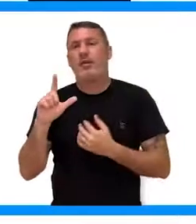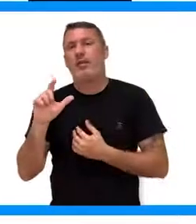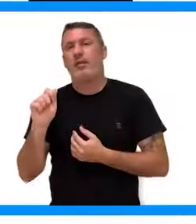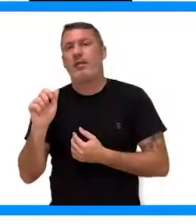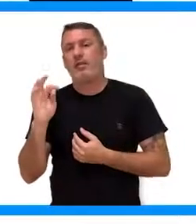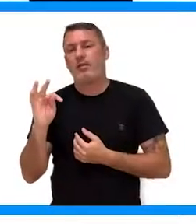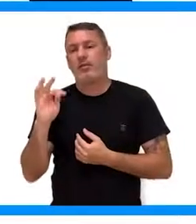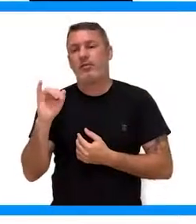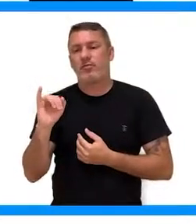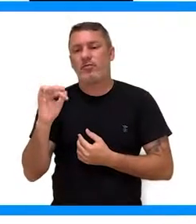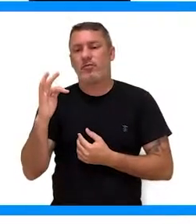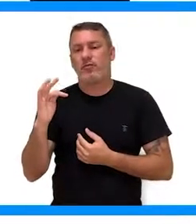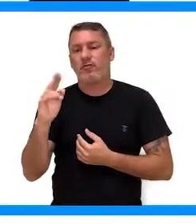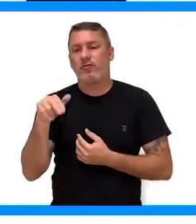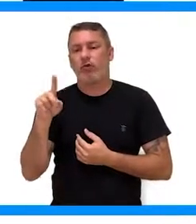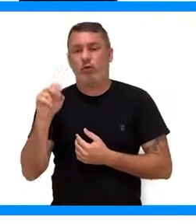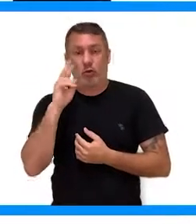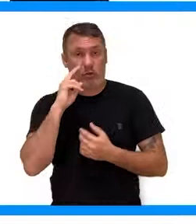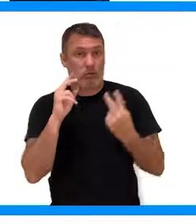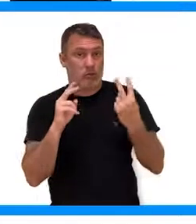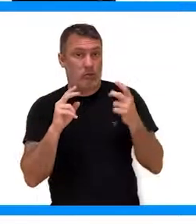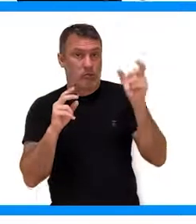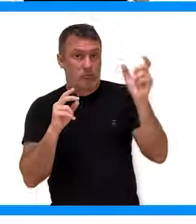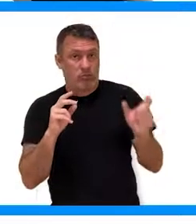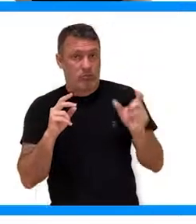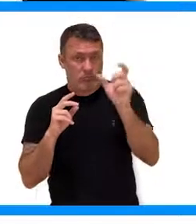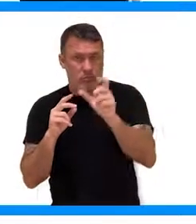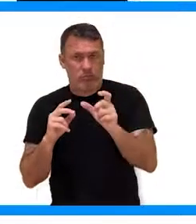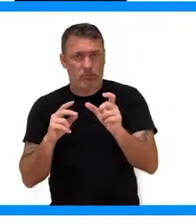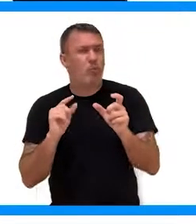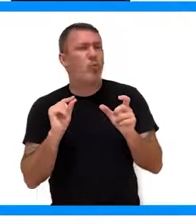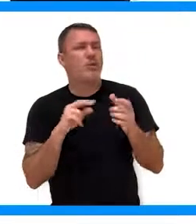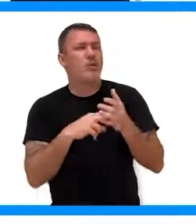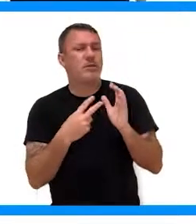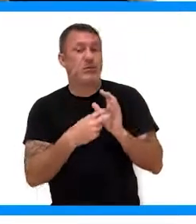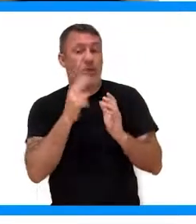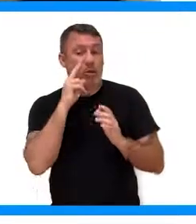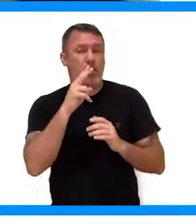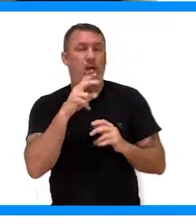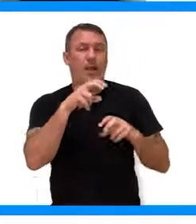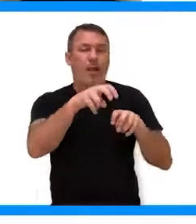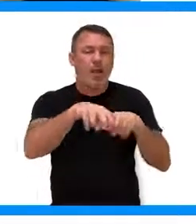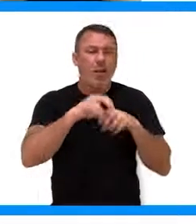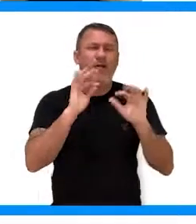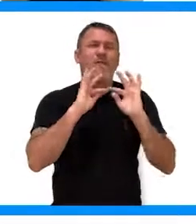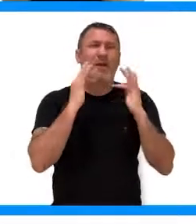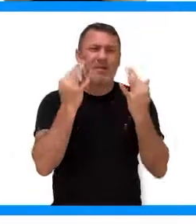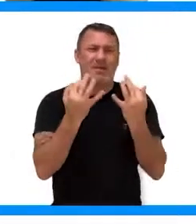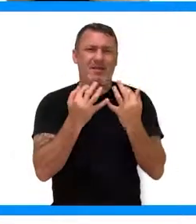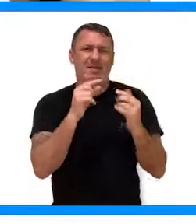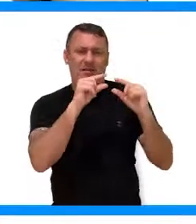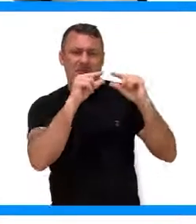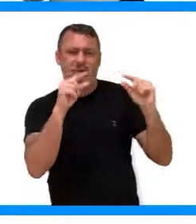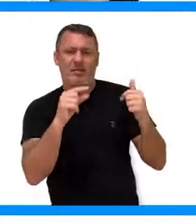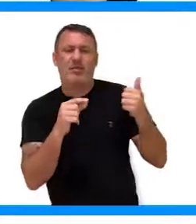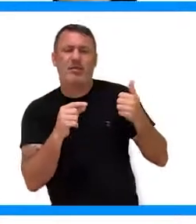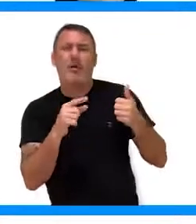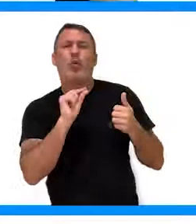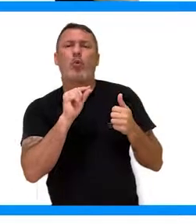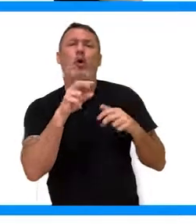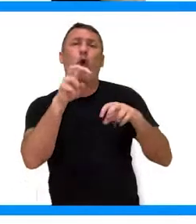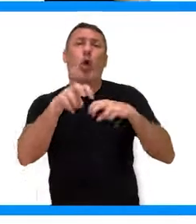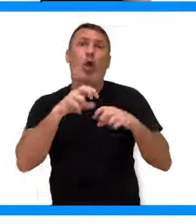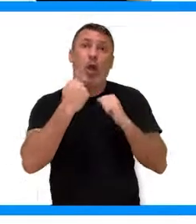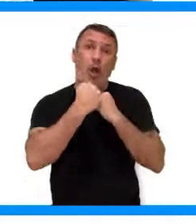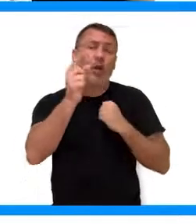os latifúndios. Então, de cara, eu quero que você entenda que a agricultura familiar, ela